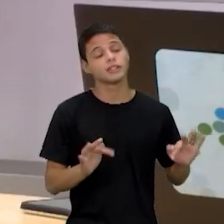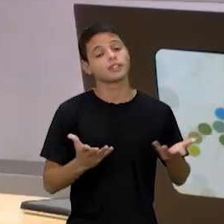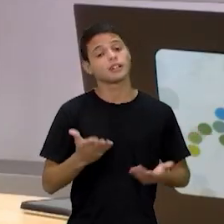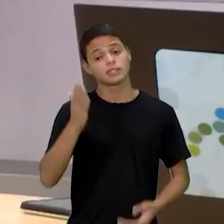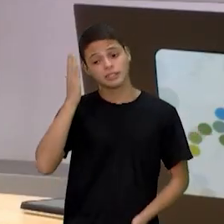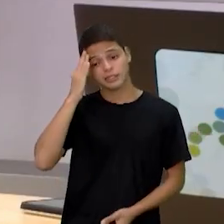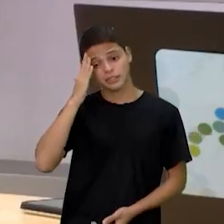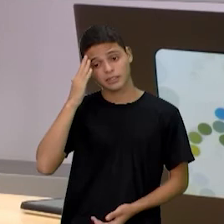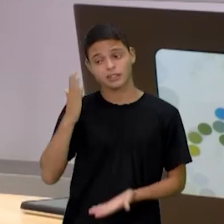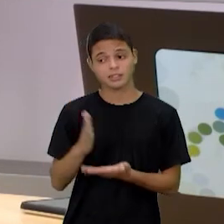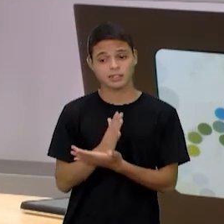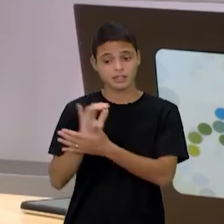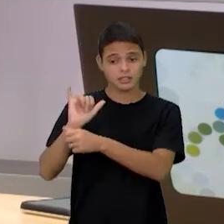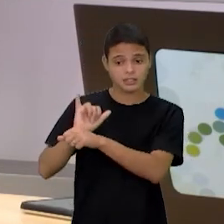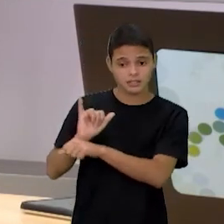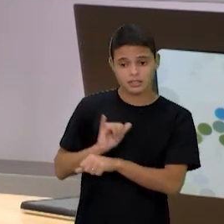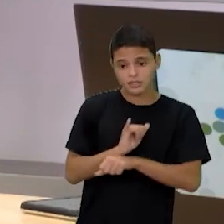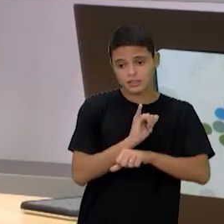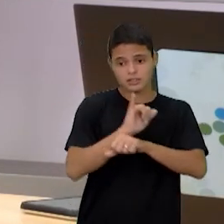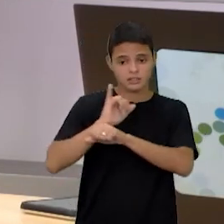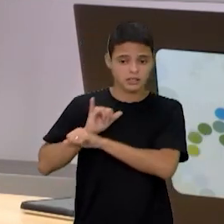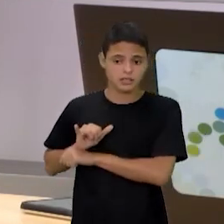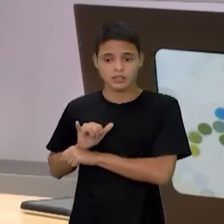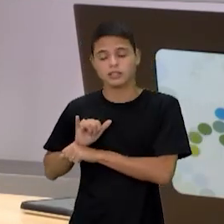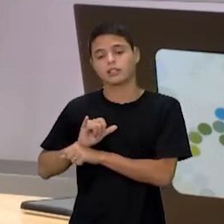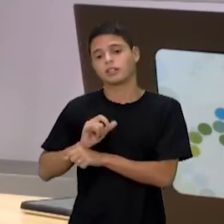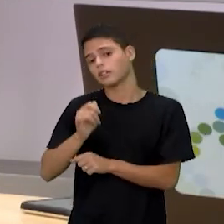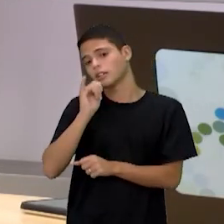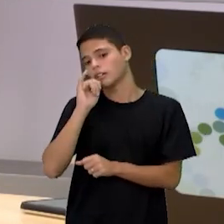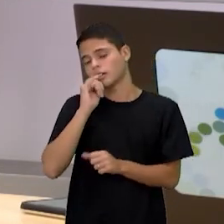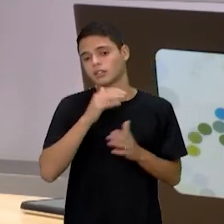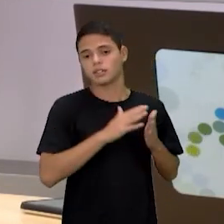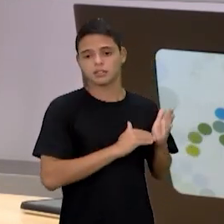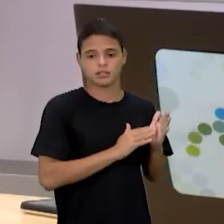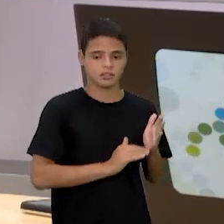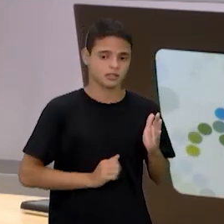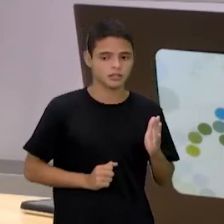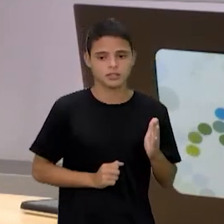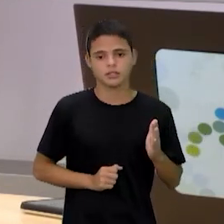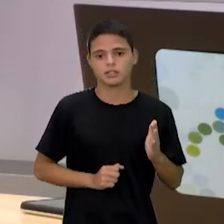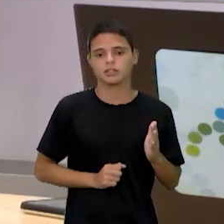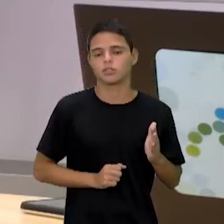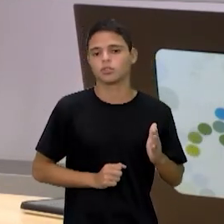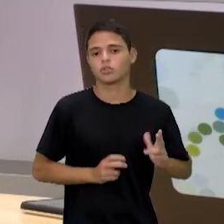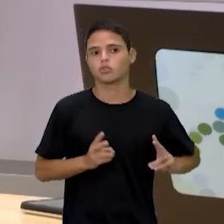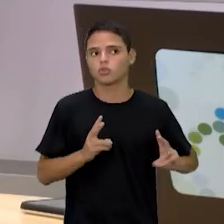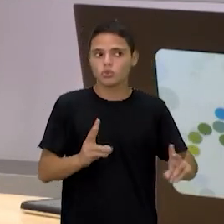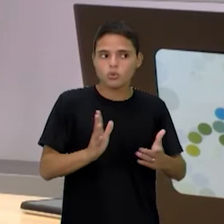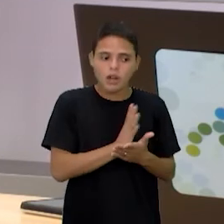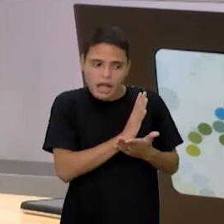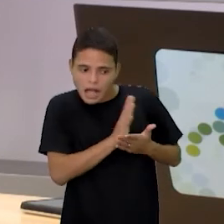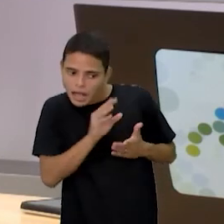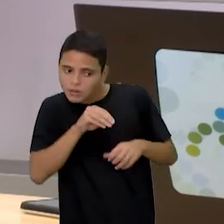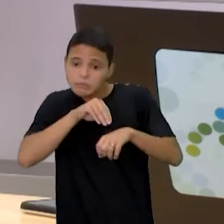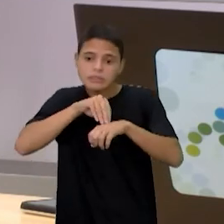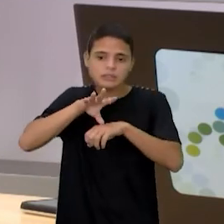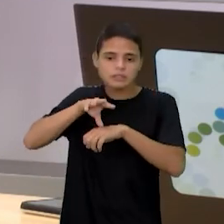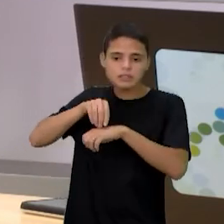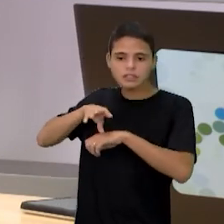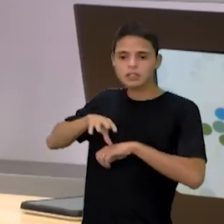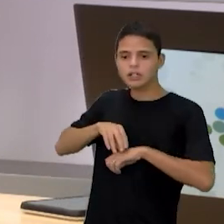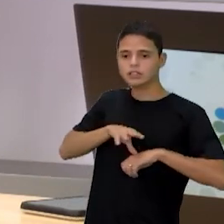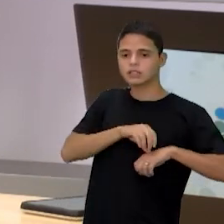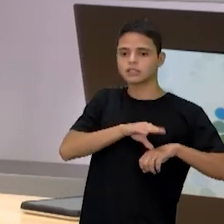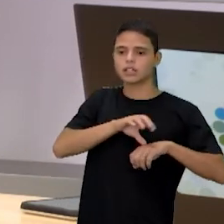da armadilha, dos algoritmos, de você não limpar o cache, né? De você deixar aquelas pistas, né? Quando você pesquisa